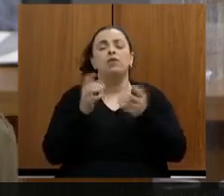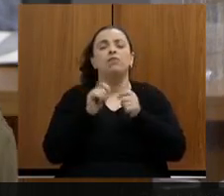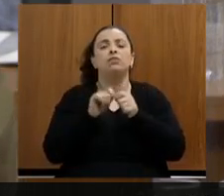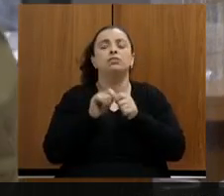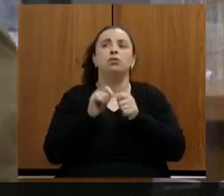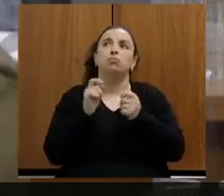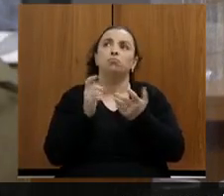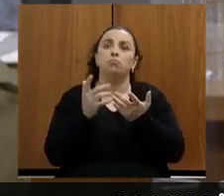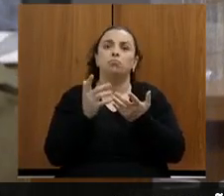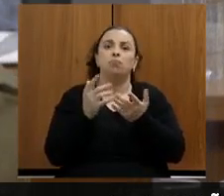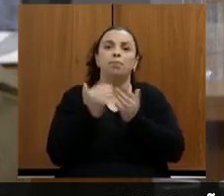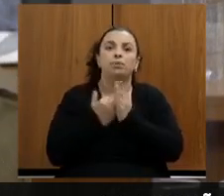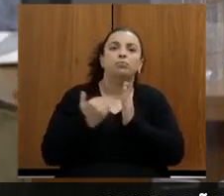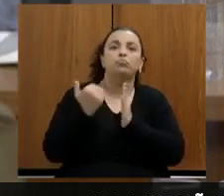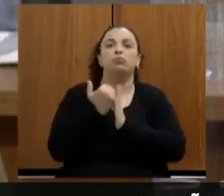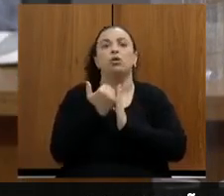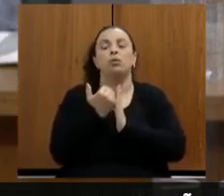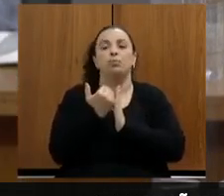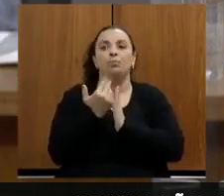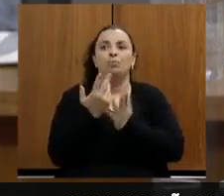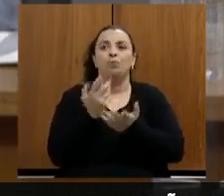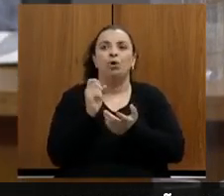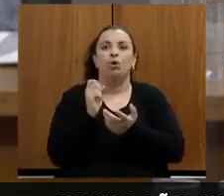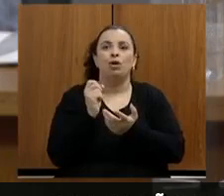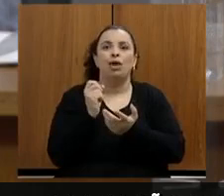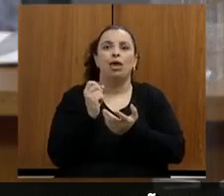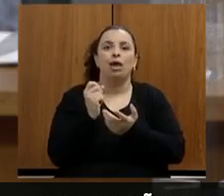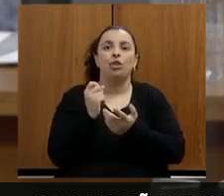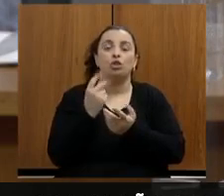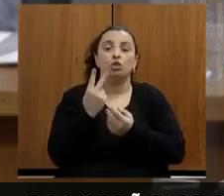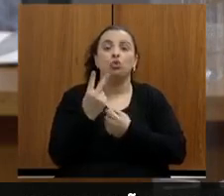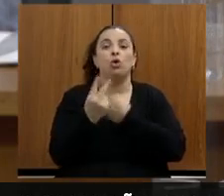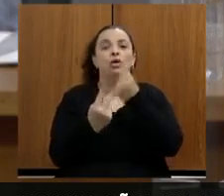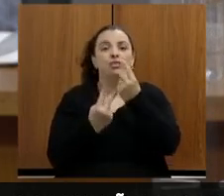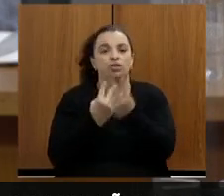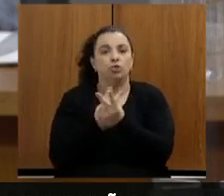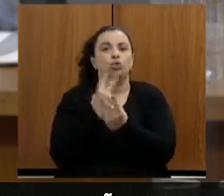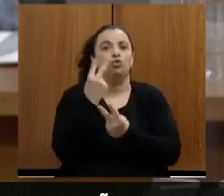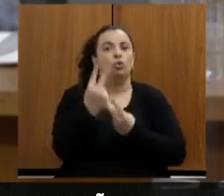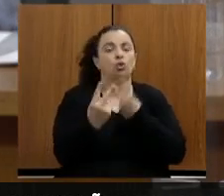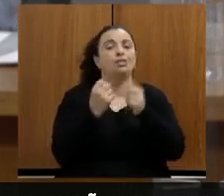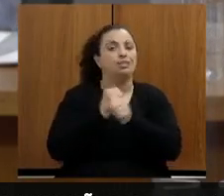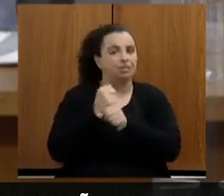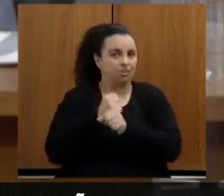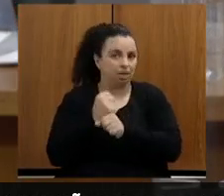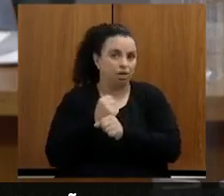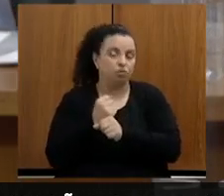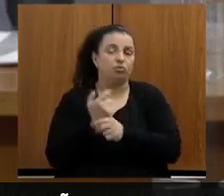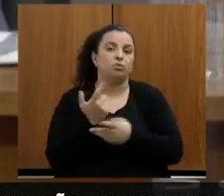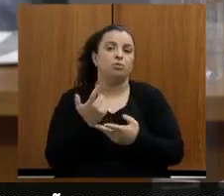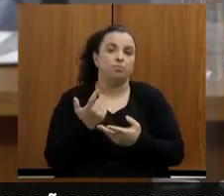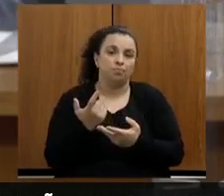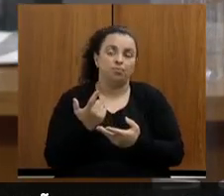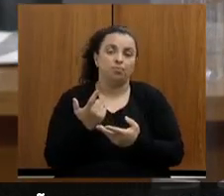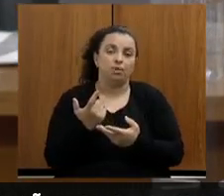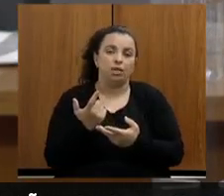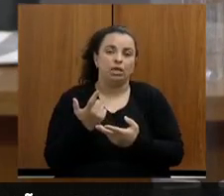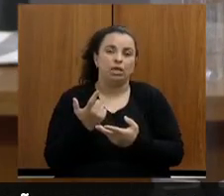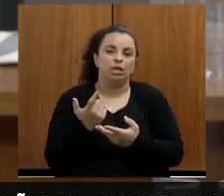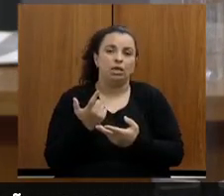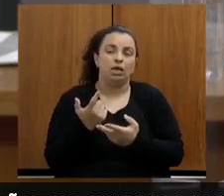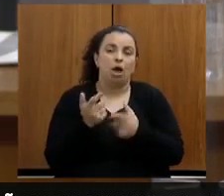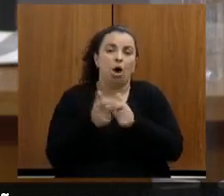conseguir passar para 2 o dia não essa programação EA inserção de 22 mil quatrocentos policiais